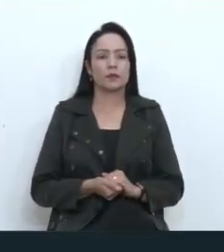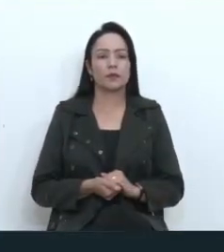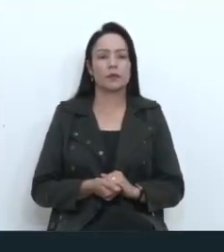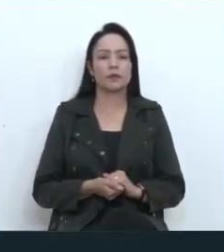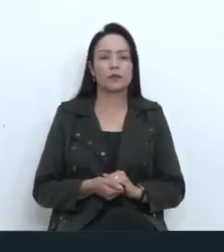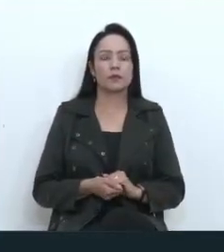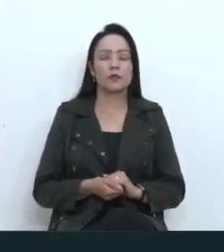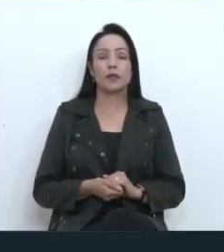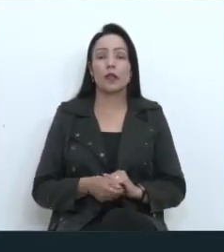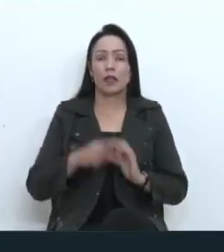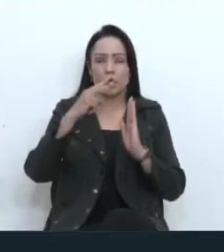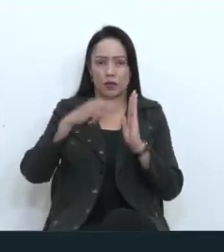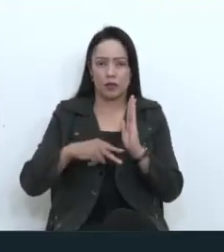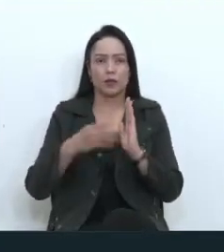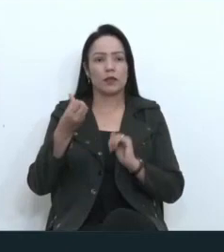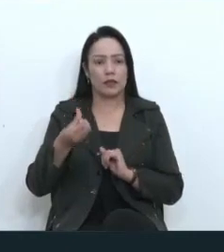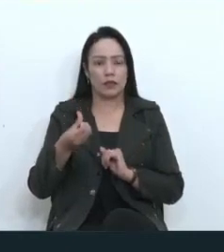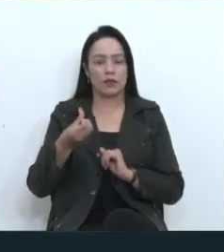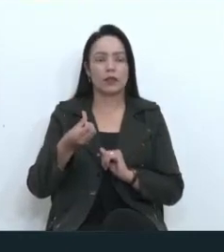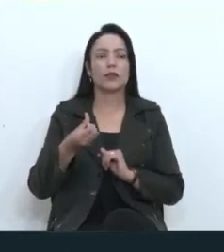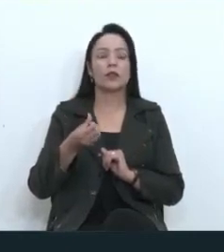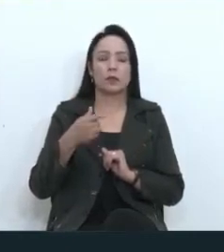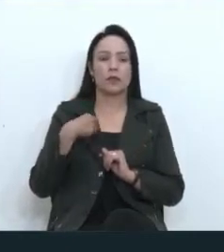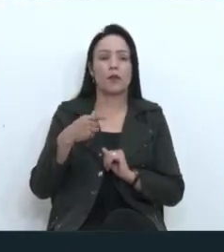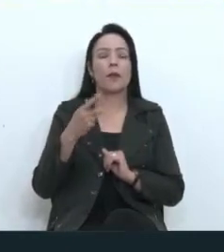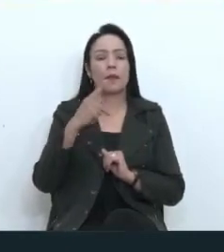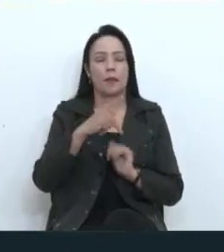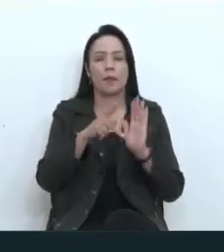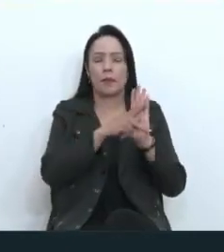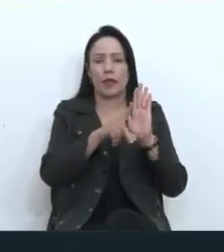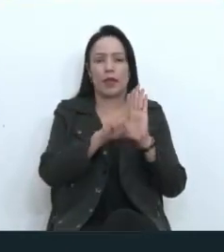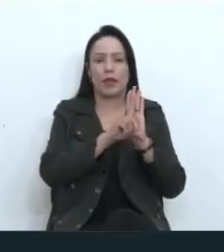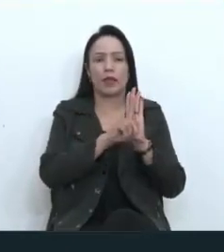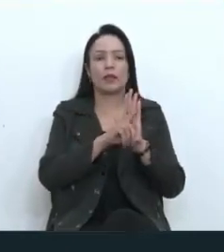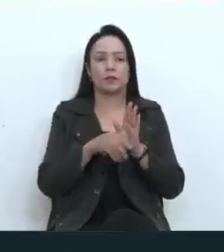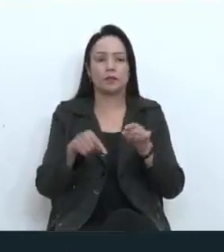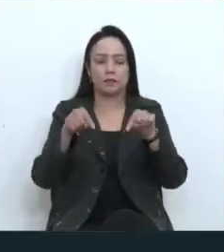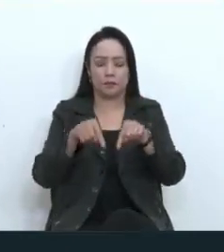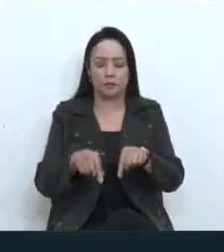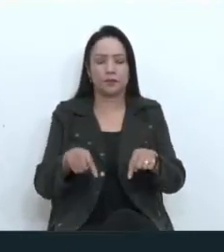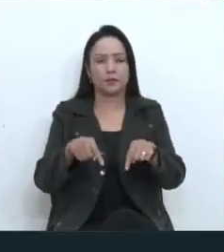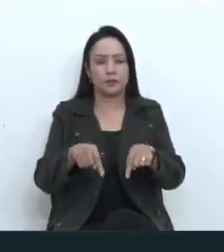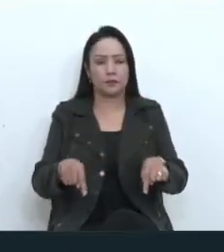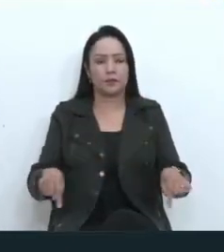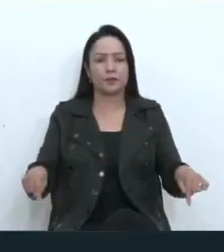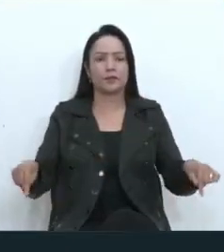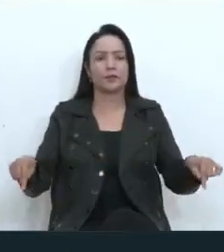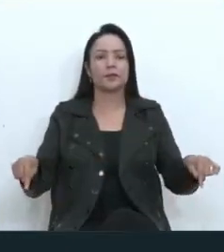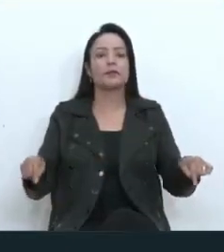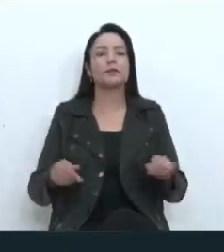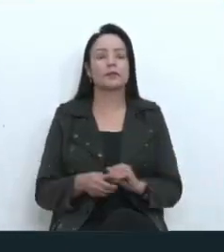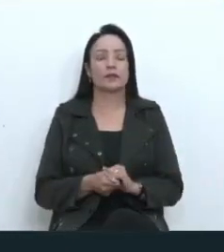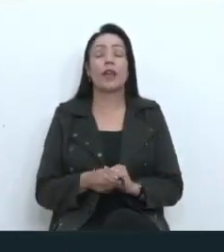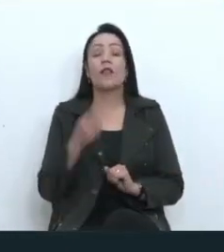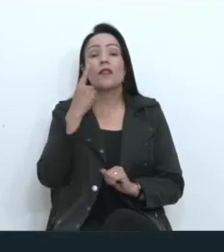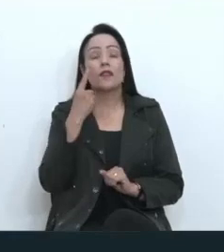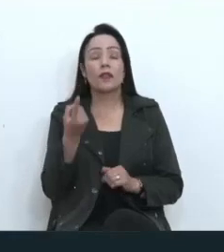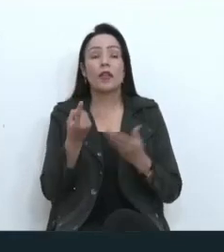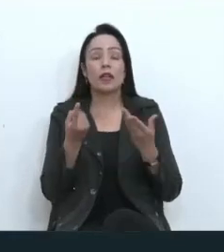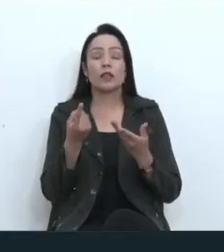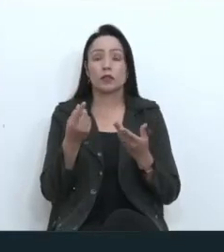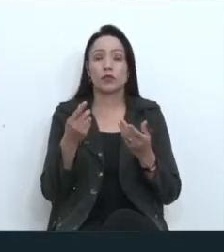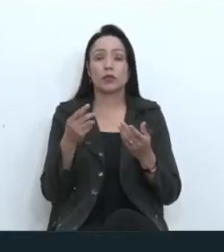item sexto leitura e deliberação do projeto de lei 1016/23 dispõe sobre o reconhecimento de utilidade pública